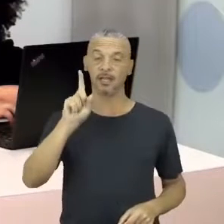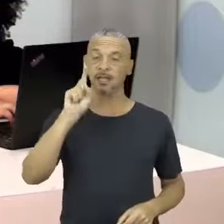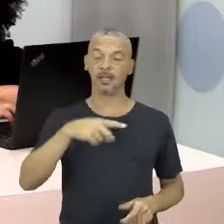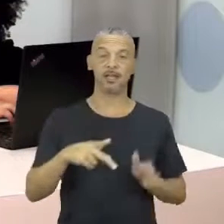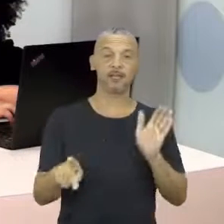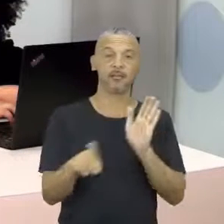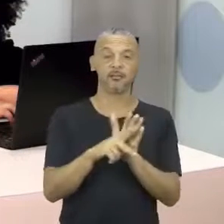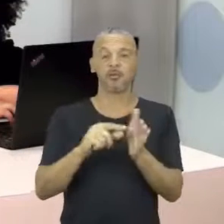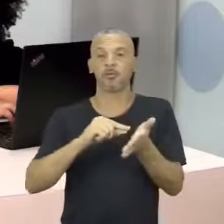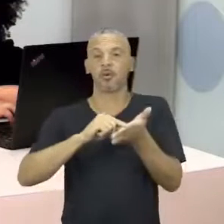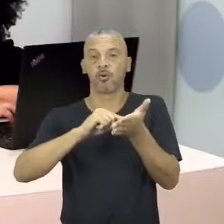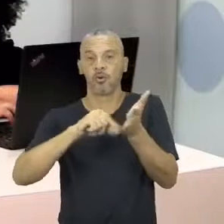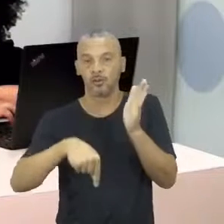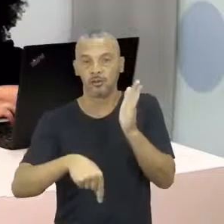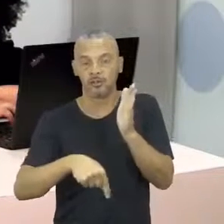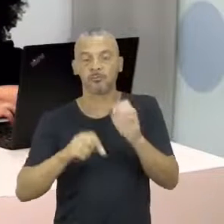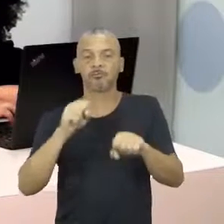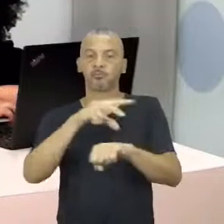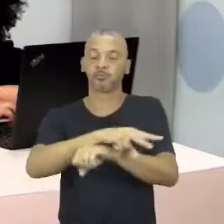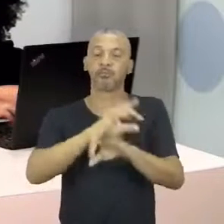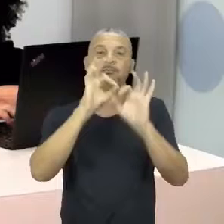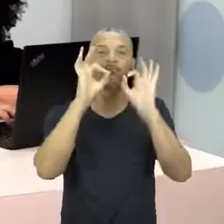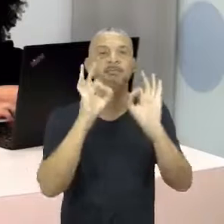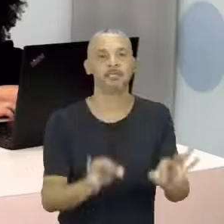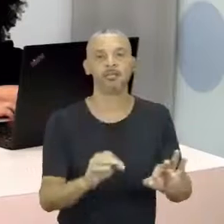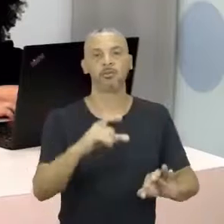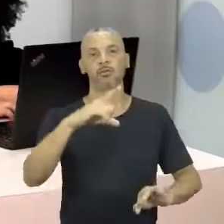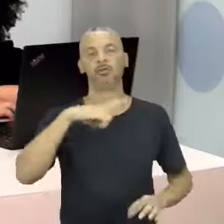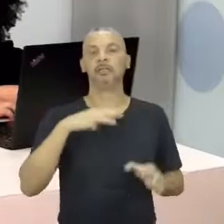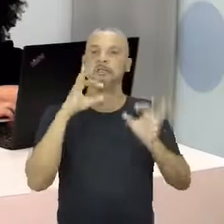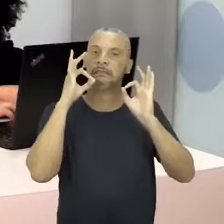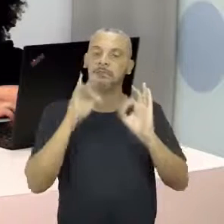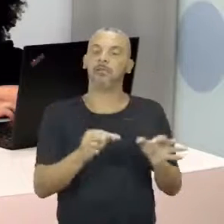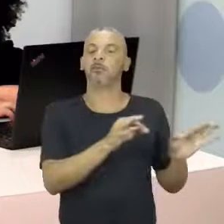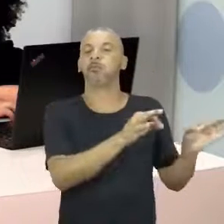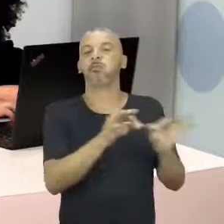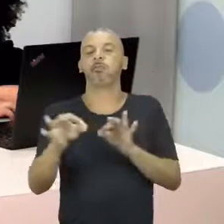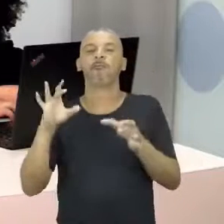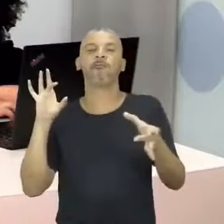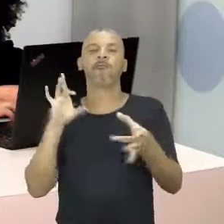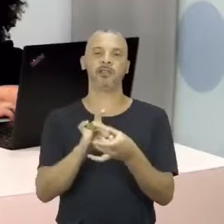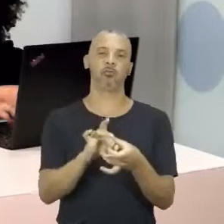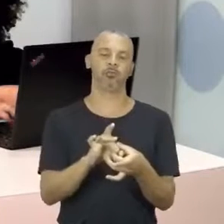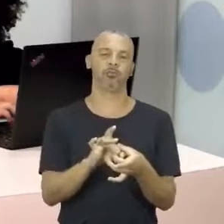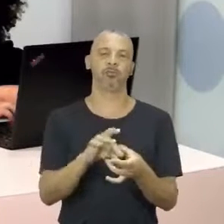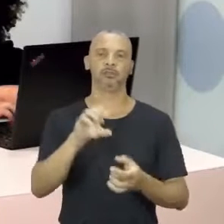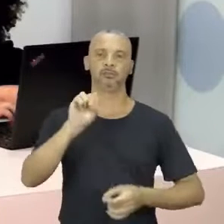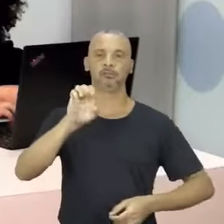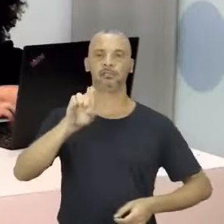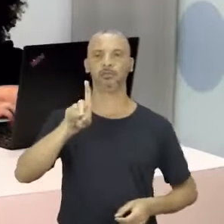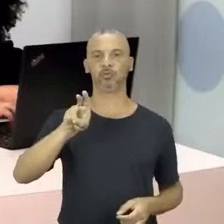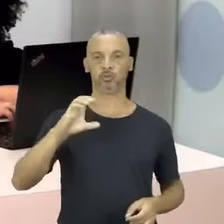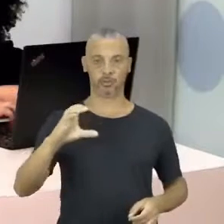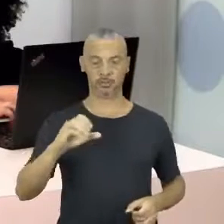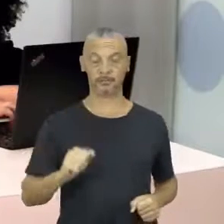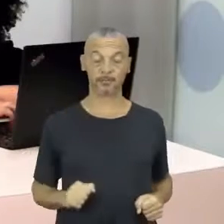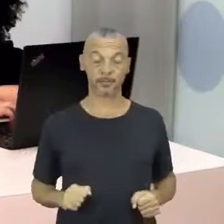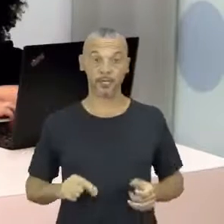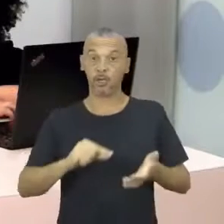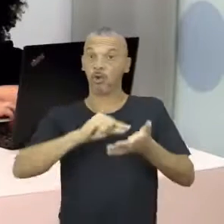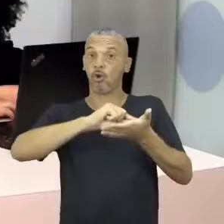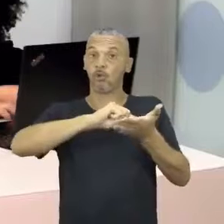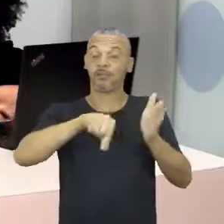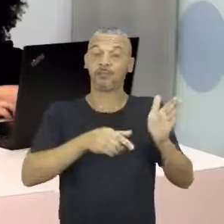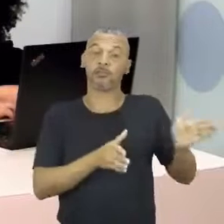para contratação, para efetivação. Você vai ter um cargo efetivo, um vínculo efetivo. A contratação temporária é